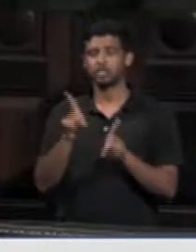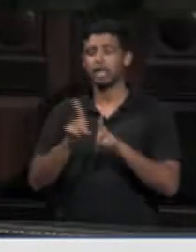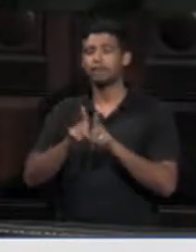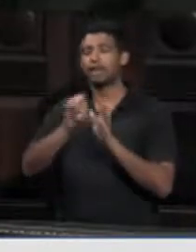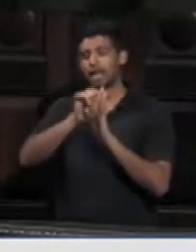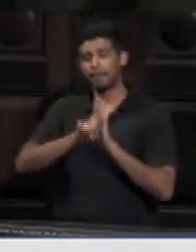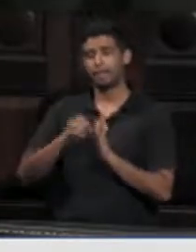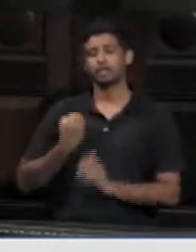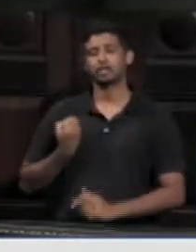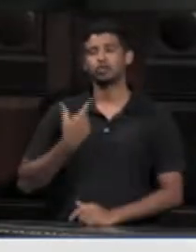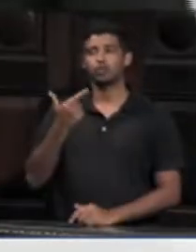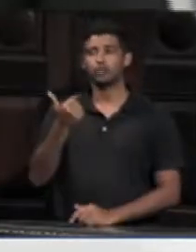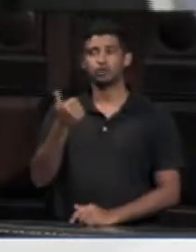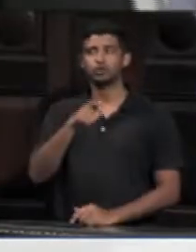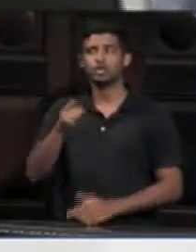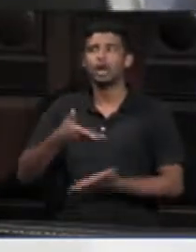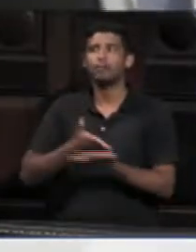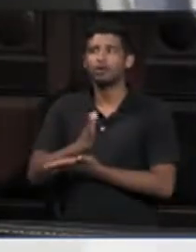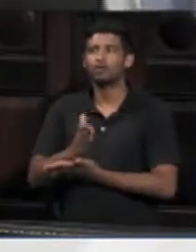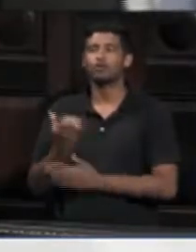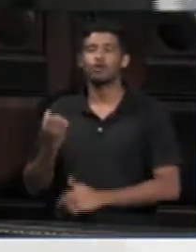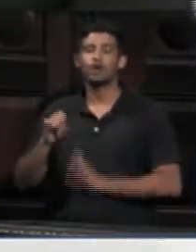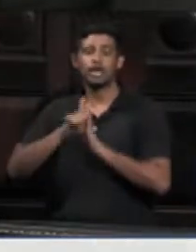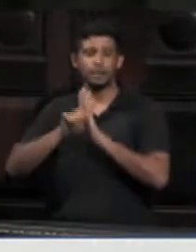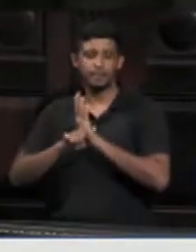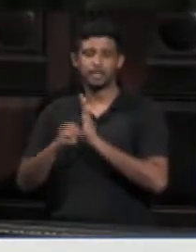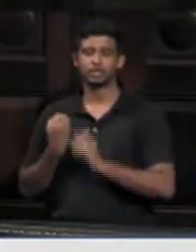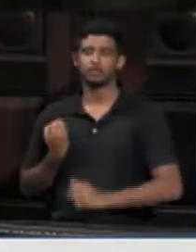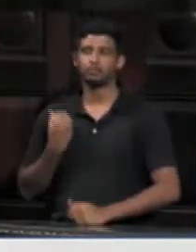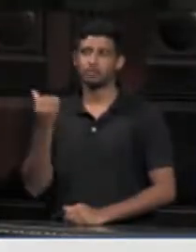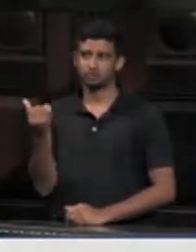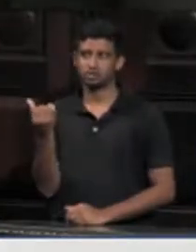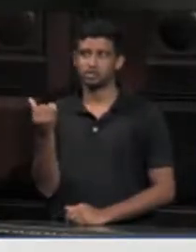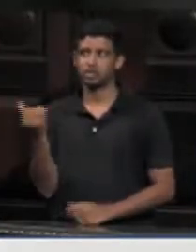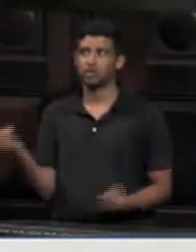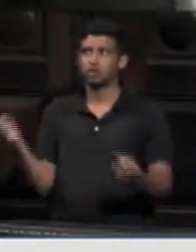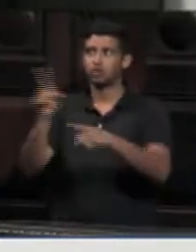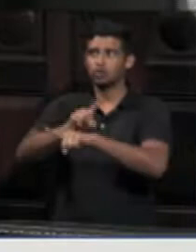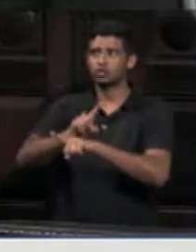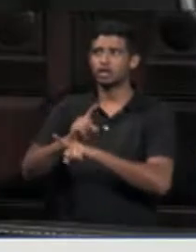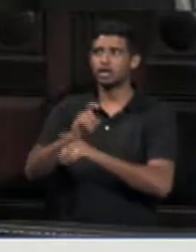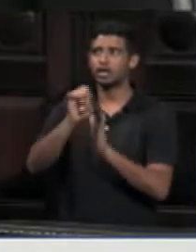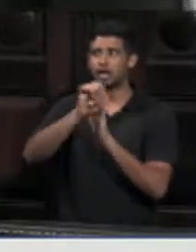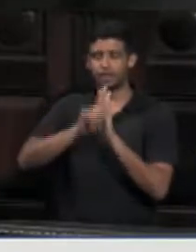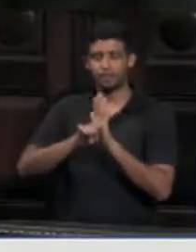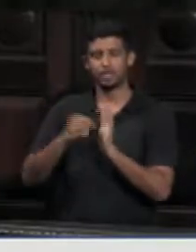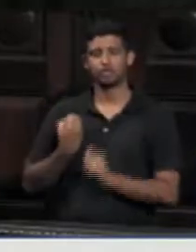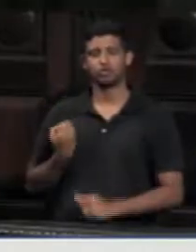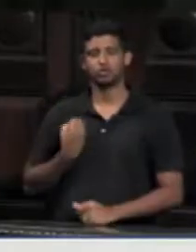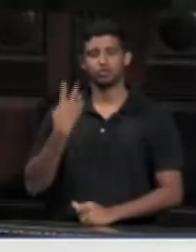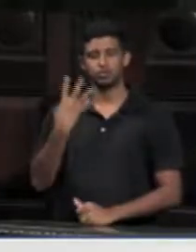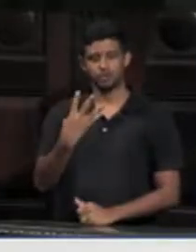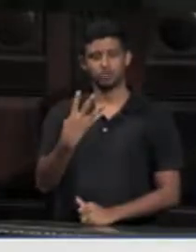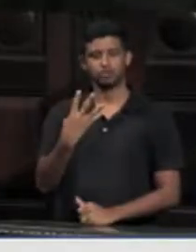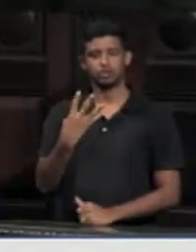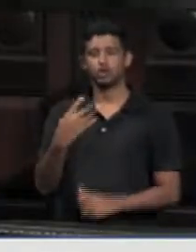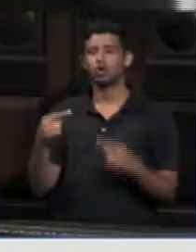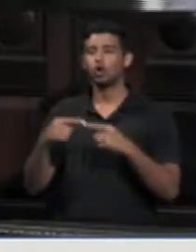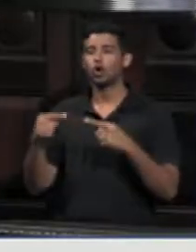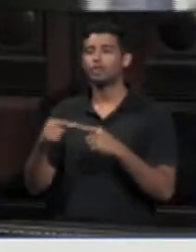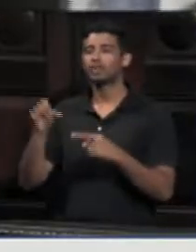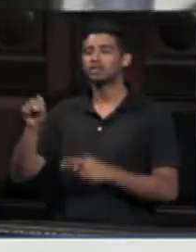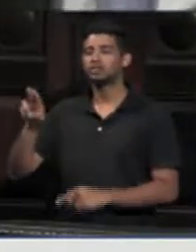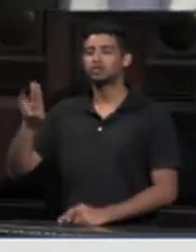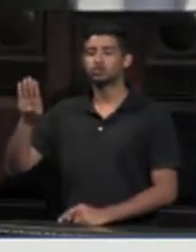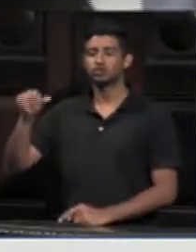12 pela aprovação da emenda número 6. Contrário à emenda número 4, concluindo por substitutivo.